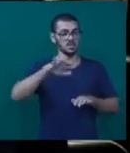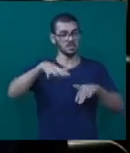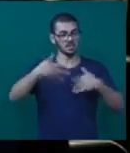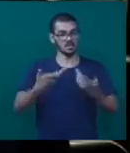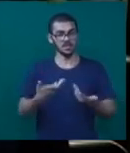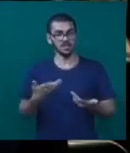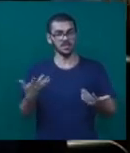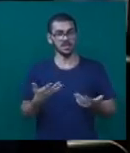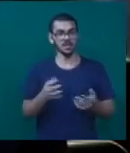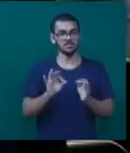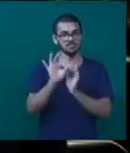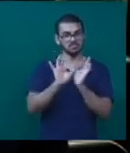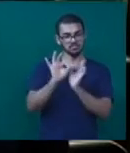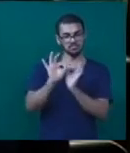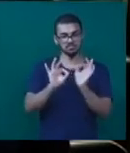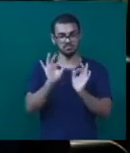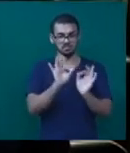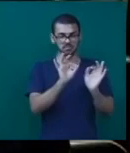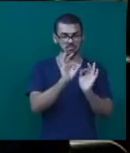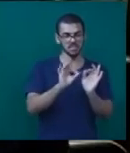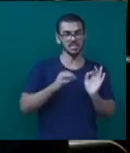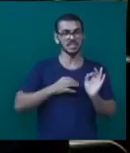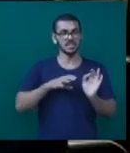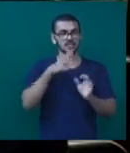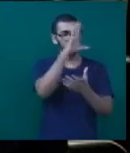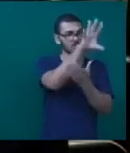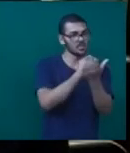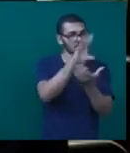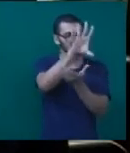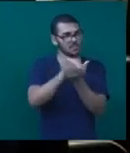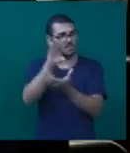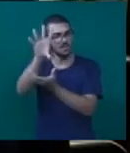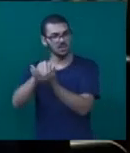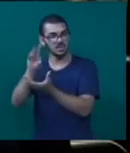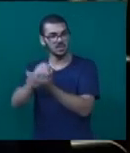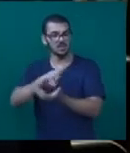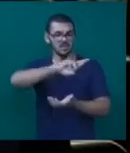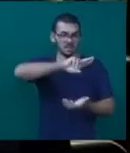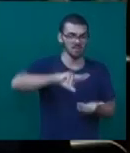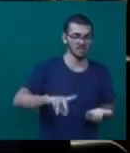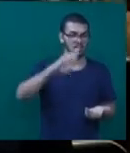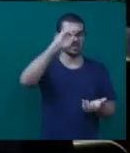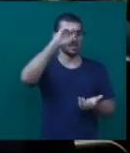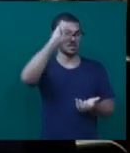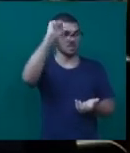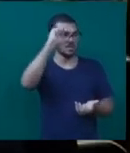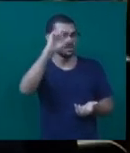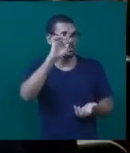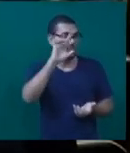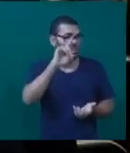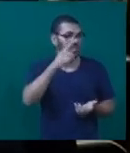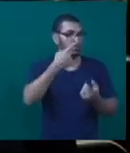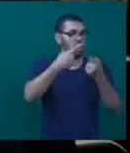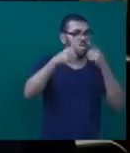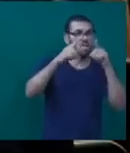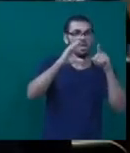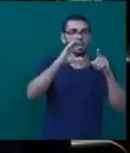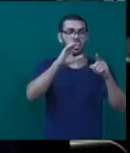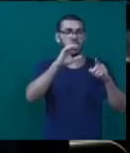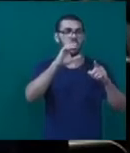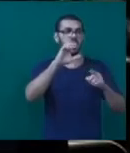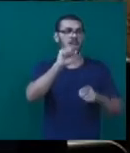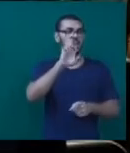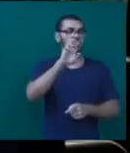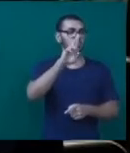empenhando em reproduzir obras de grandes autores, não só de eruditos